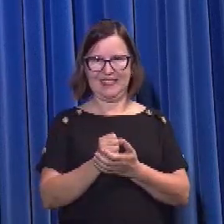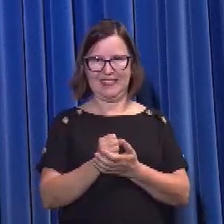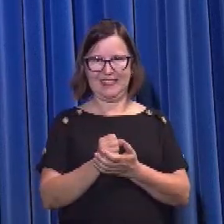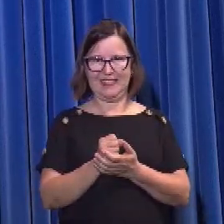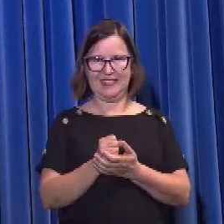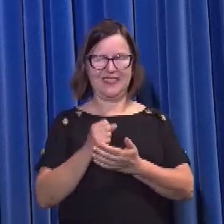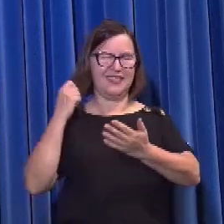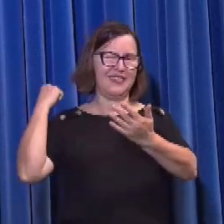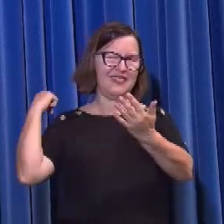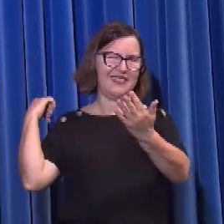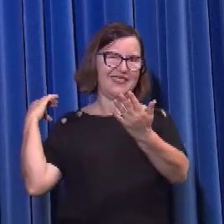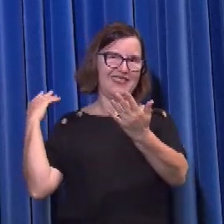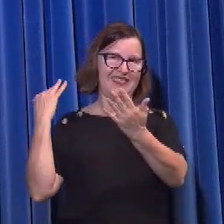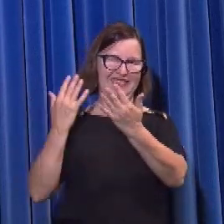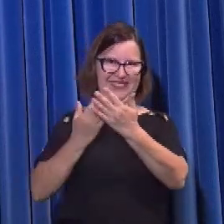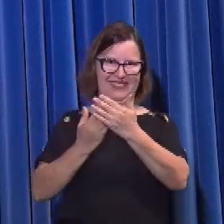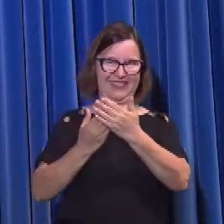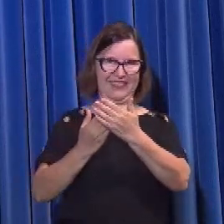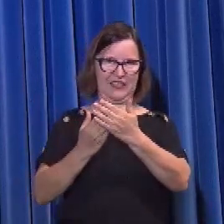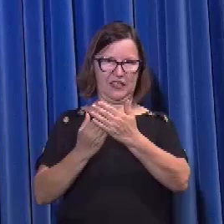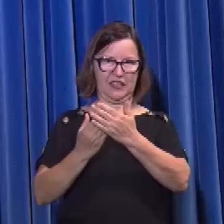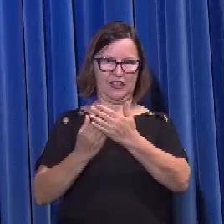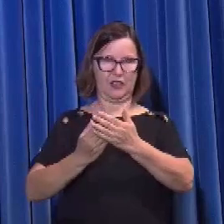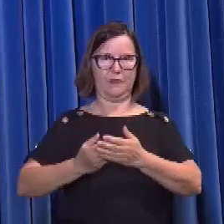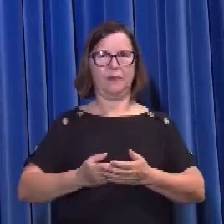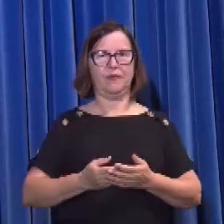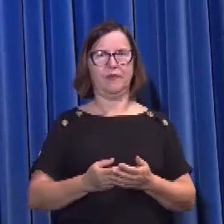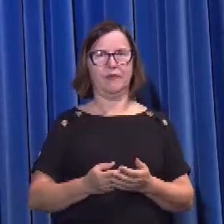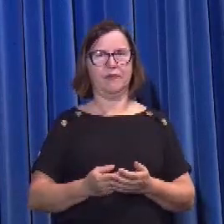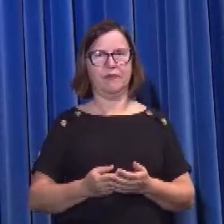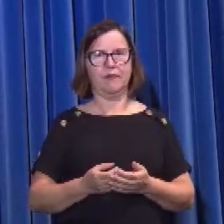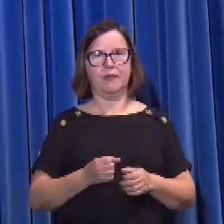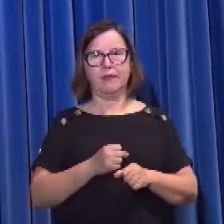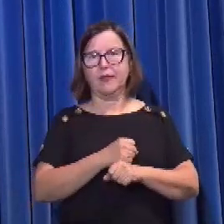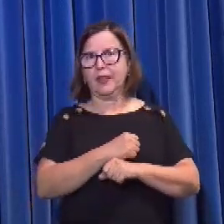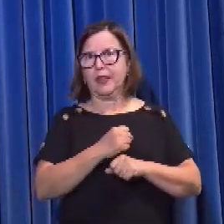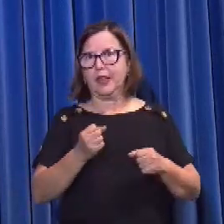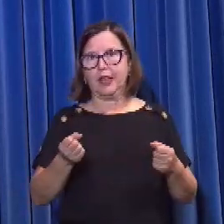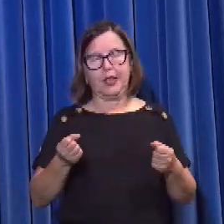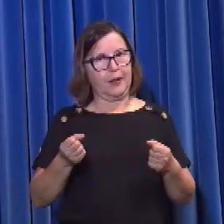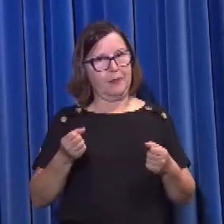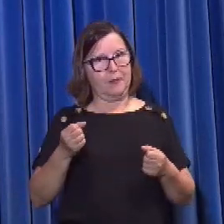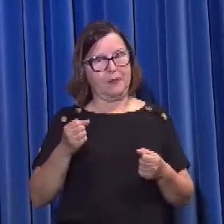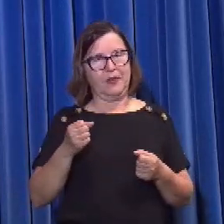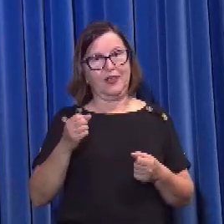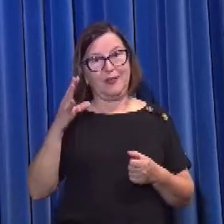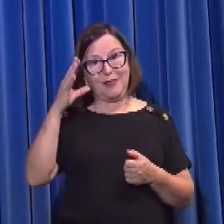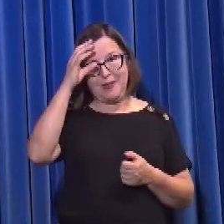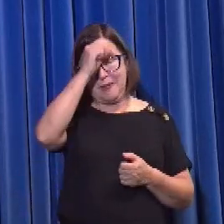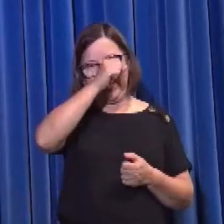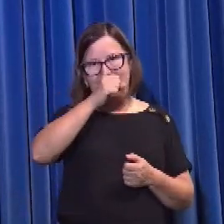a eternidade. Não entra na nossa cabeça, mas é o que está escrito.